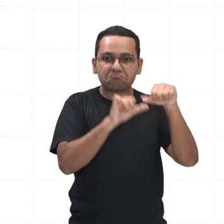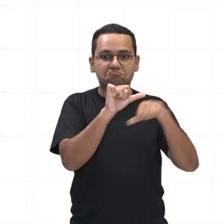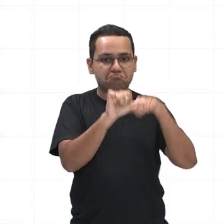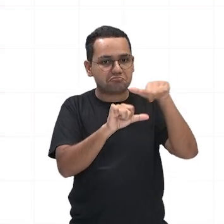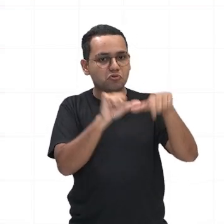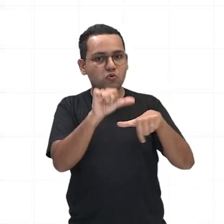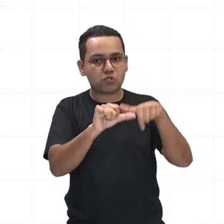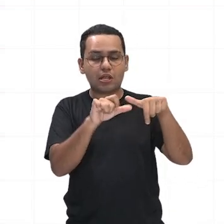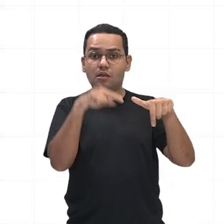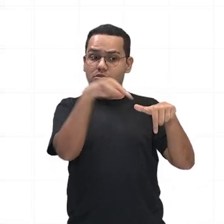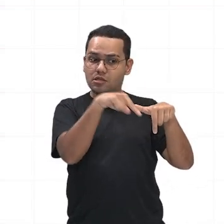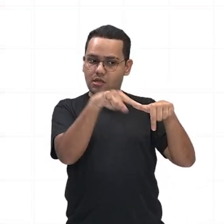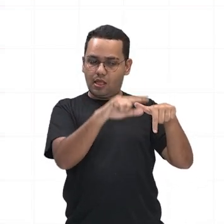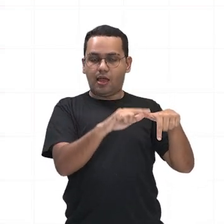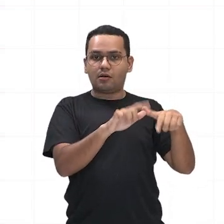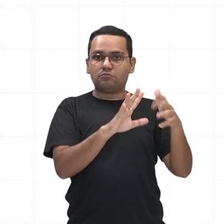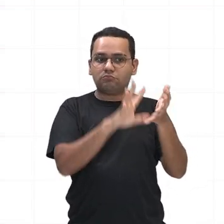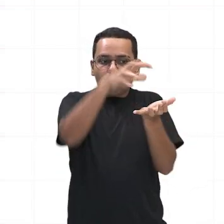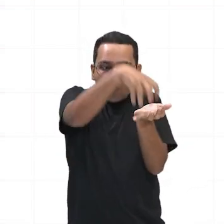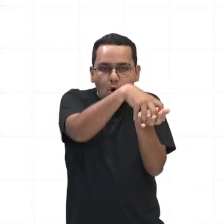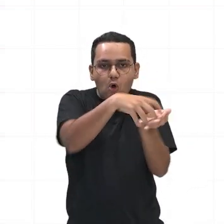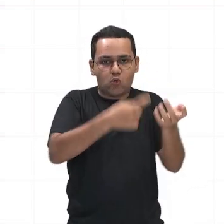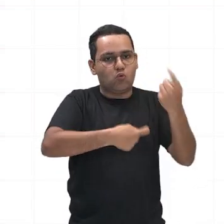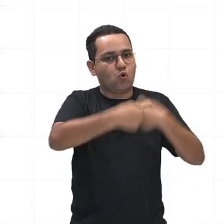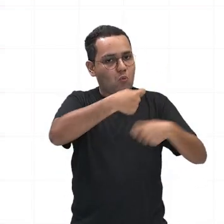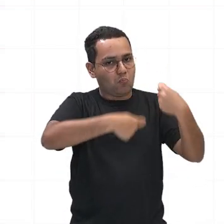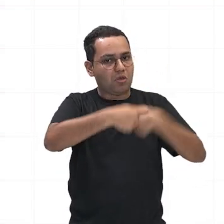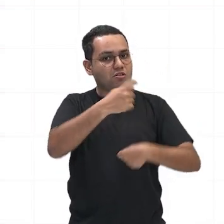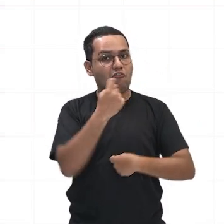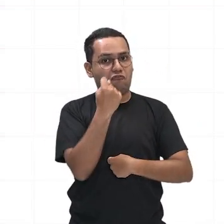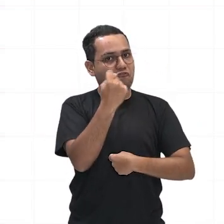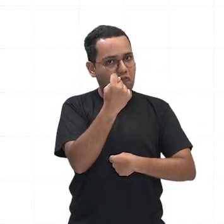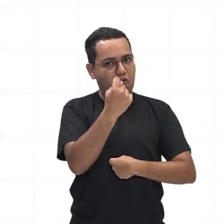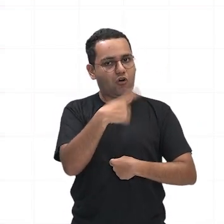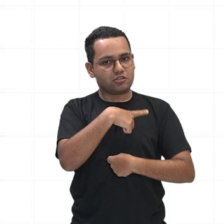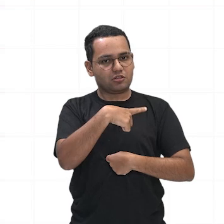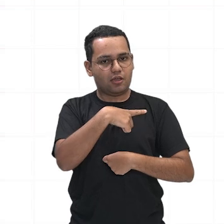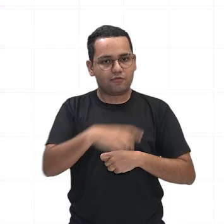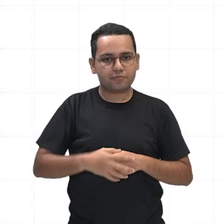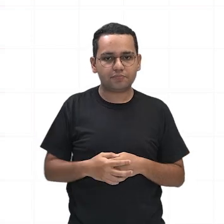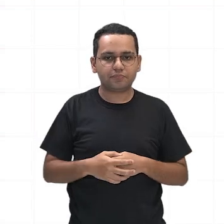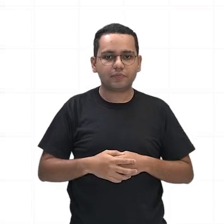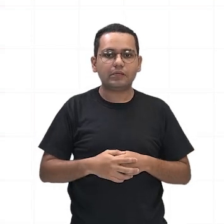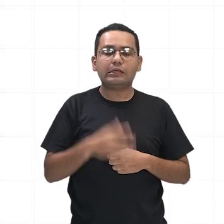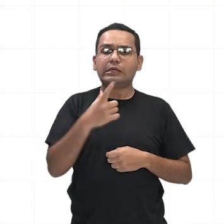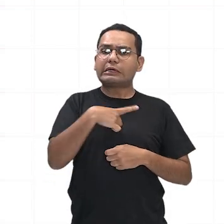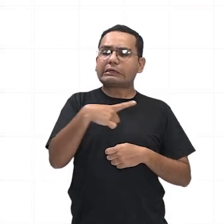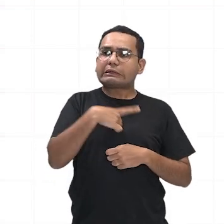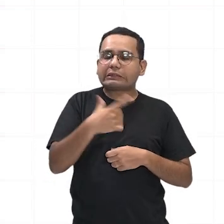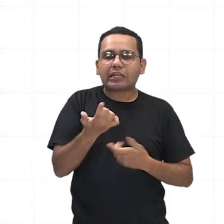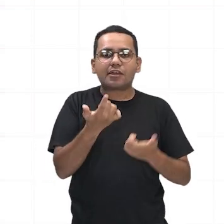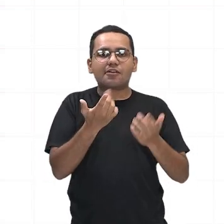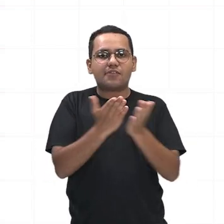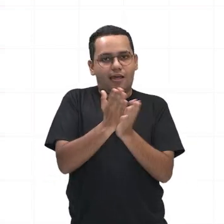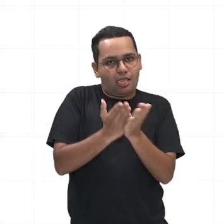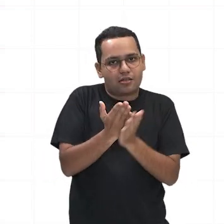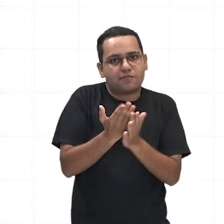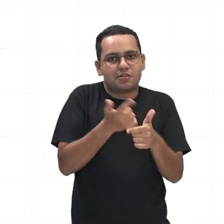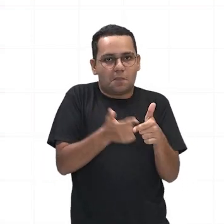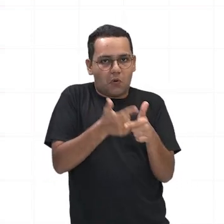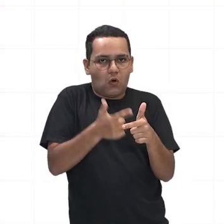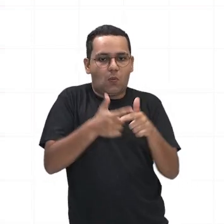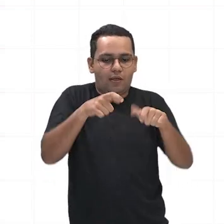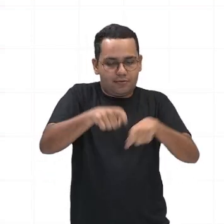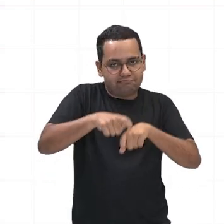centro comercial e passou a ameaçar o domínio dos grandes proprietários de terras. Por isso,